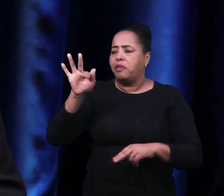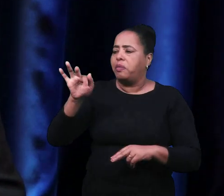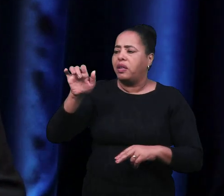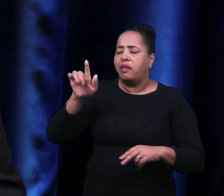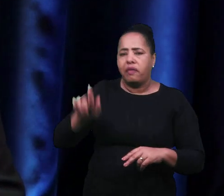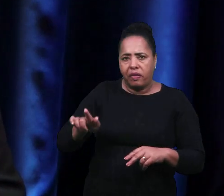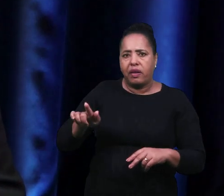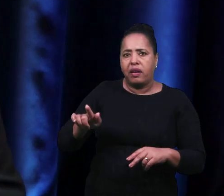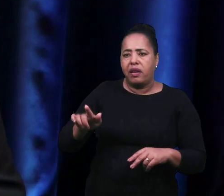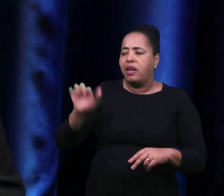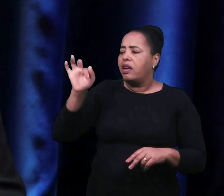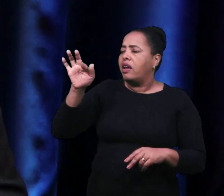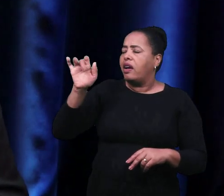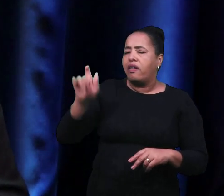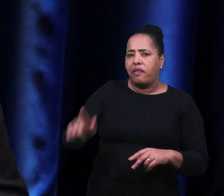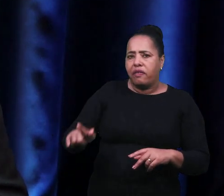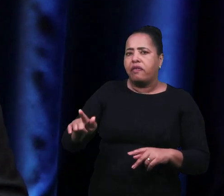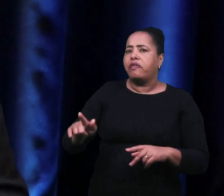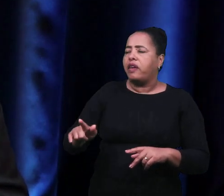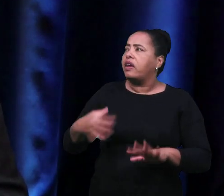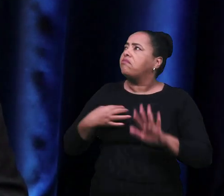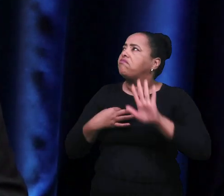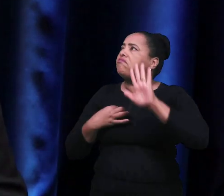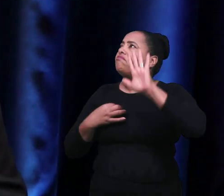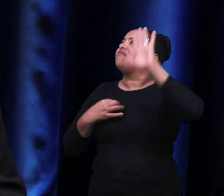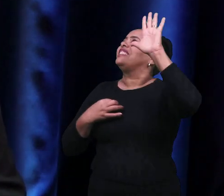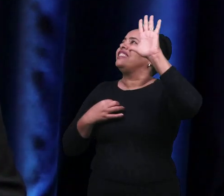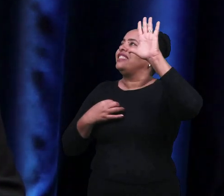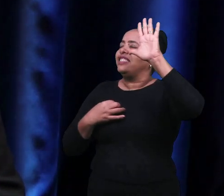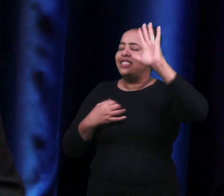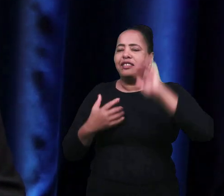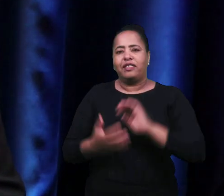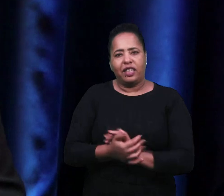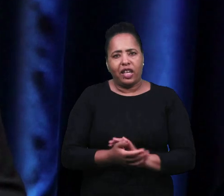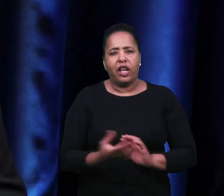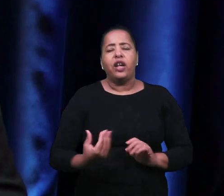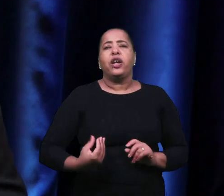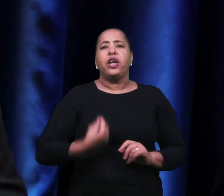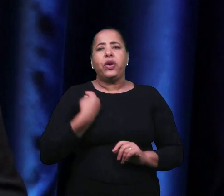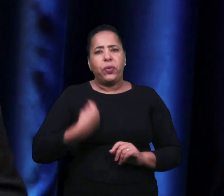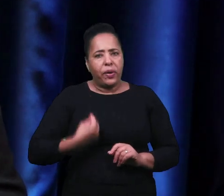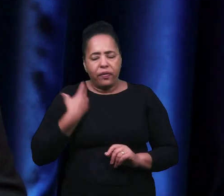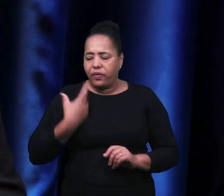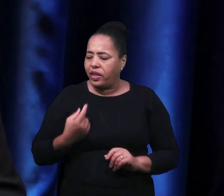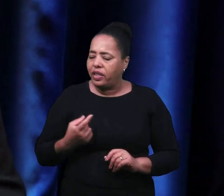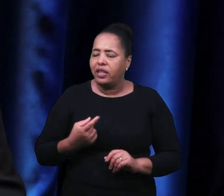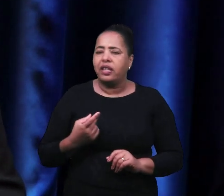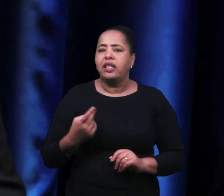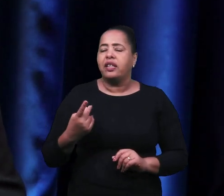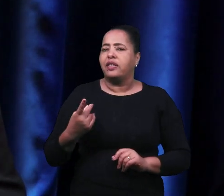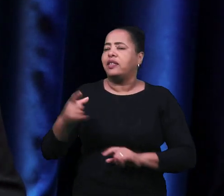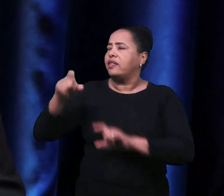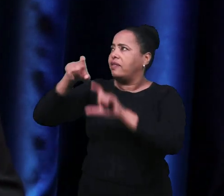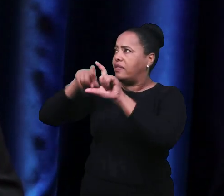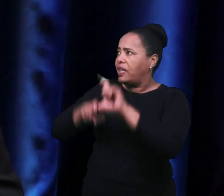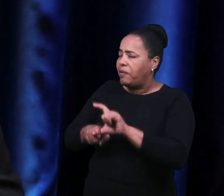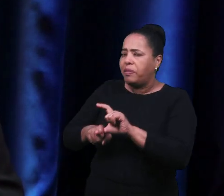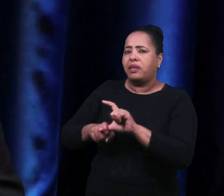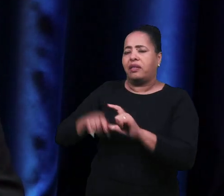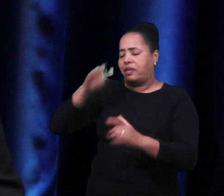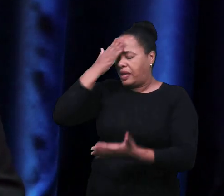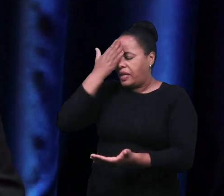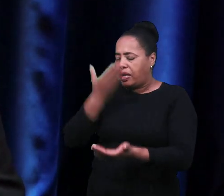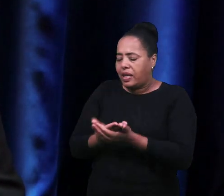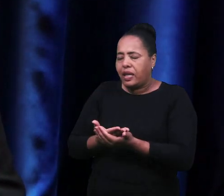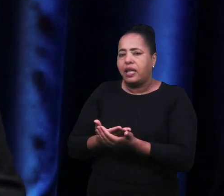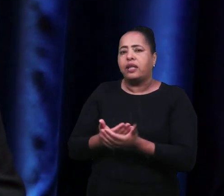A fé leva o homem a dizer o eis-me aqui, né? É viver uma vida dependente do Senhor, crendo no projeto